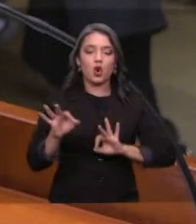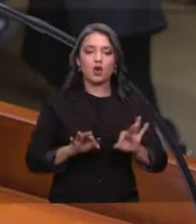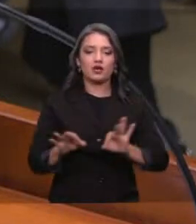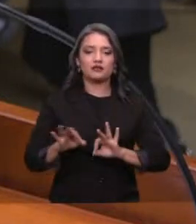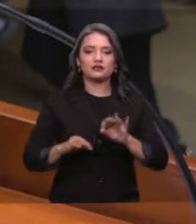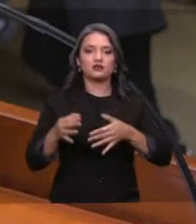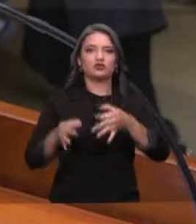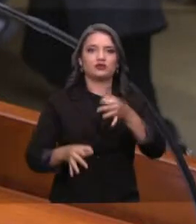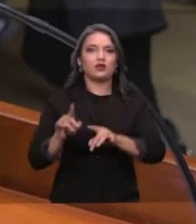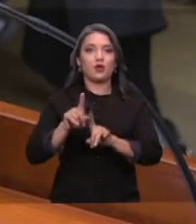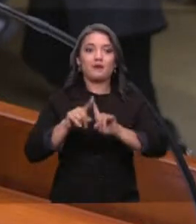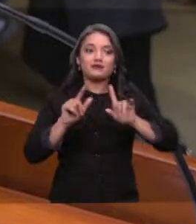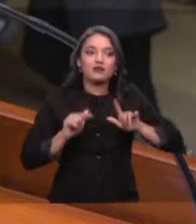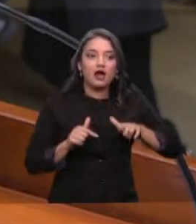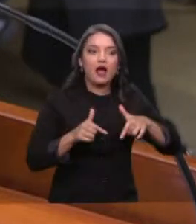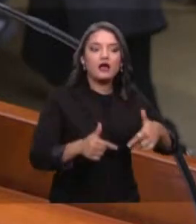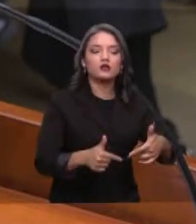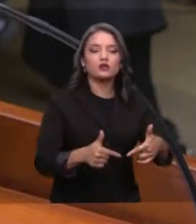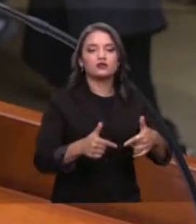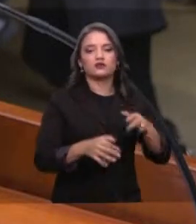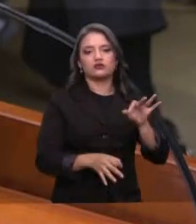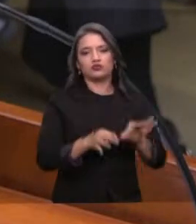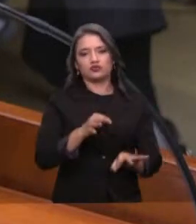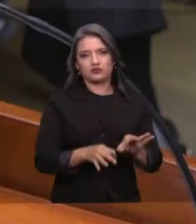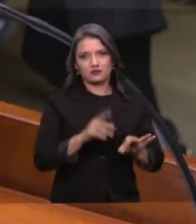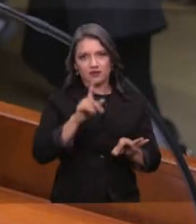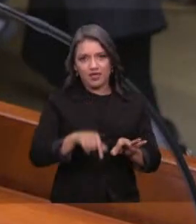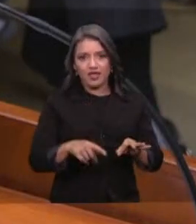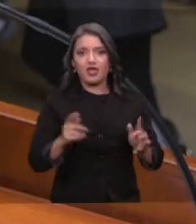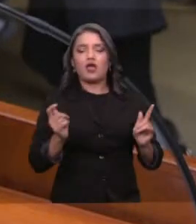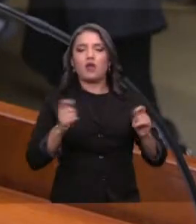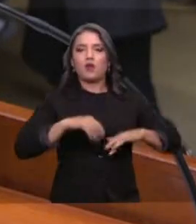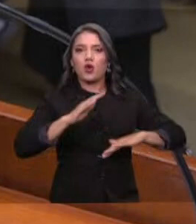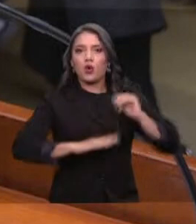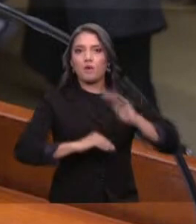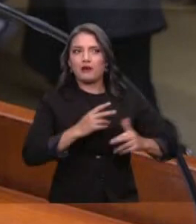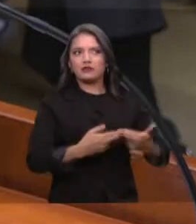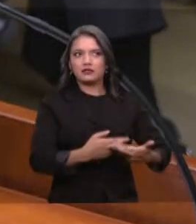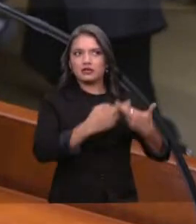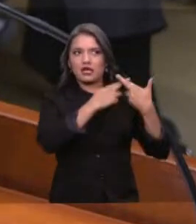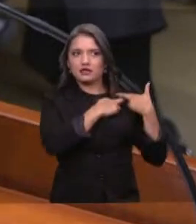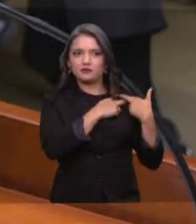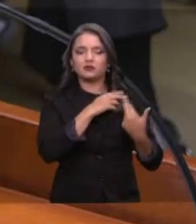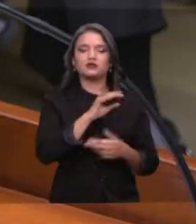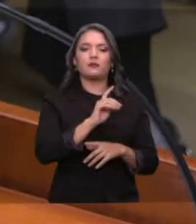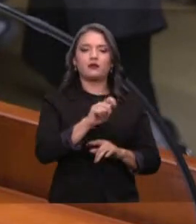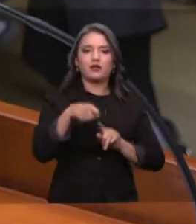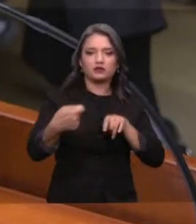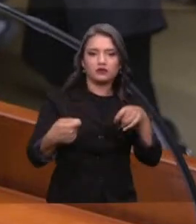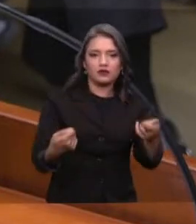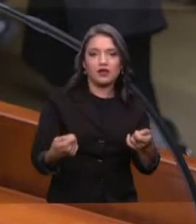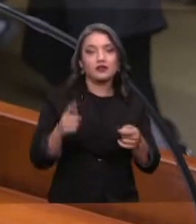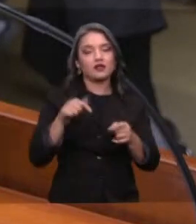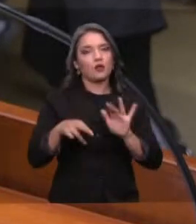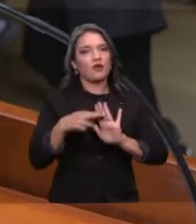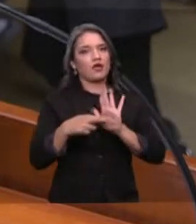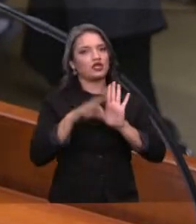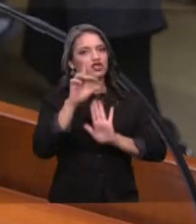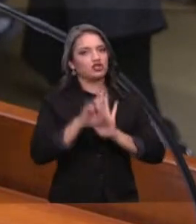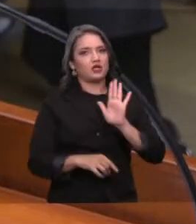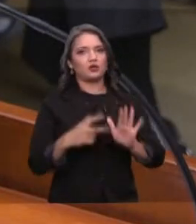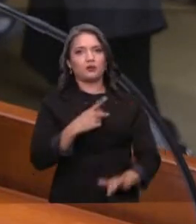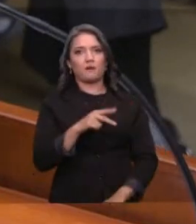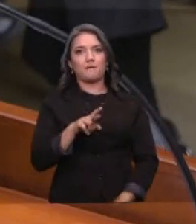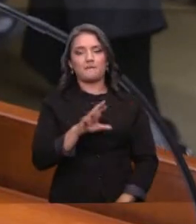da atuação da justiça, de estabelecimento, sim, de competência funcional, norma de direito processual, portanto. Na